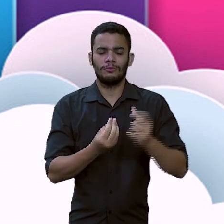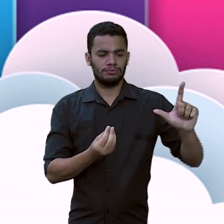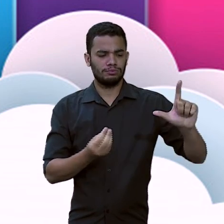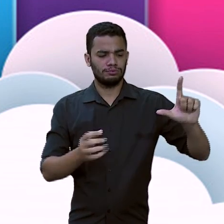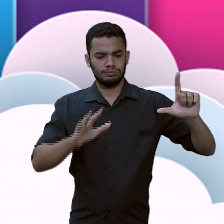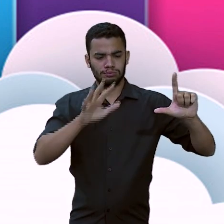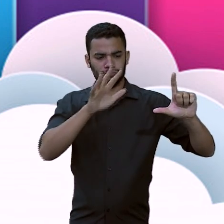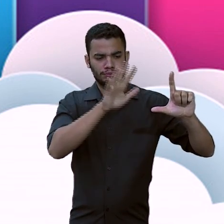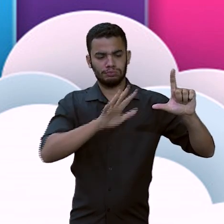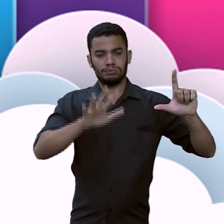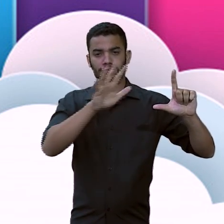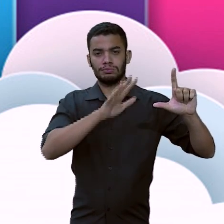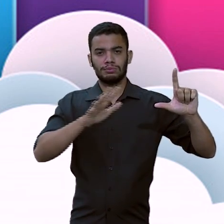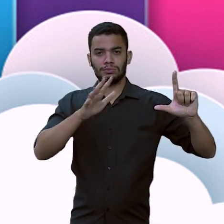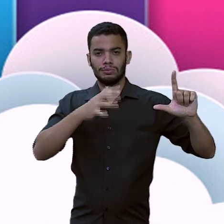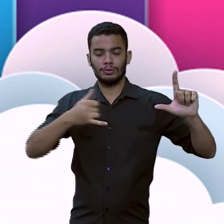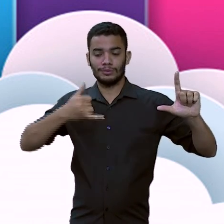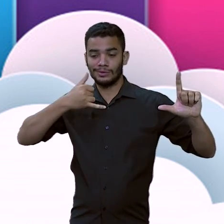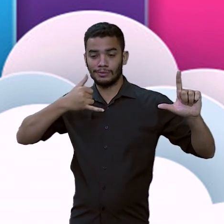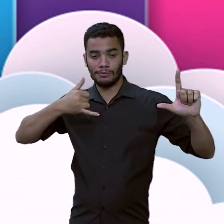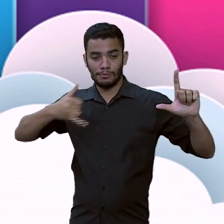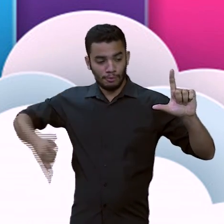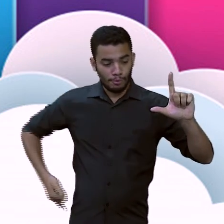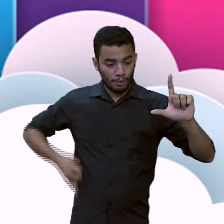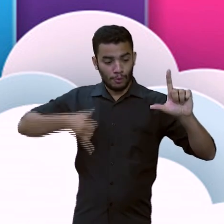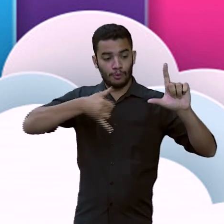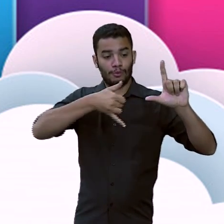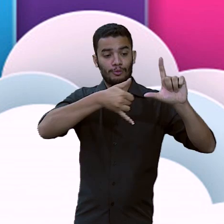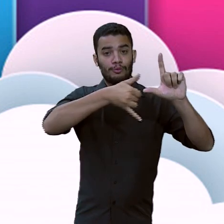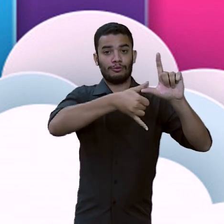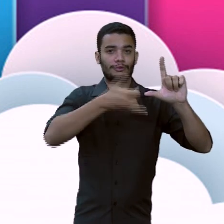QR Code, aqui no canto da tela. Siga nossas redes